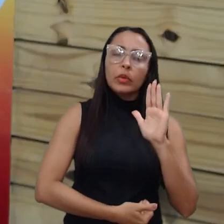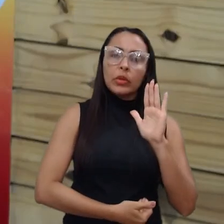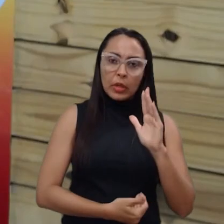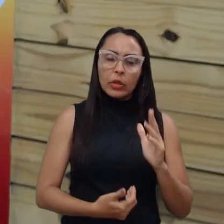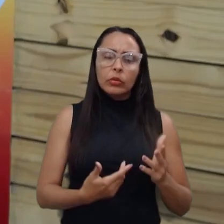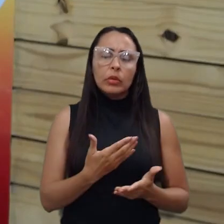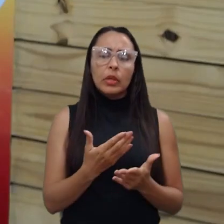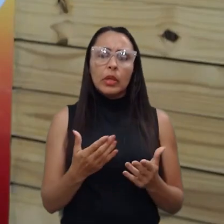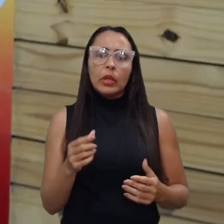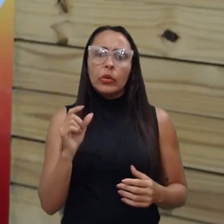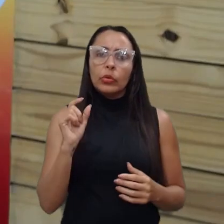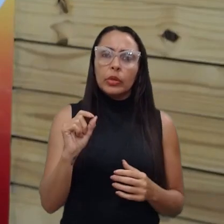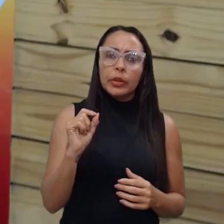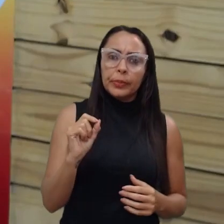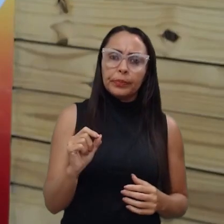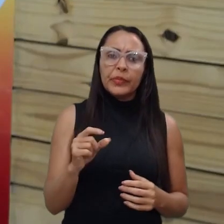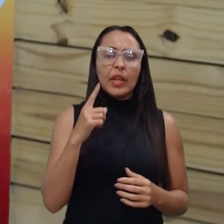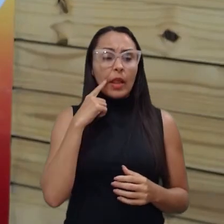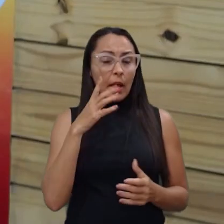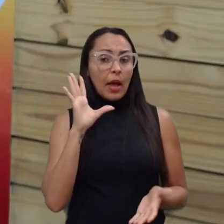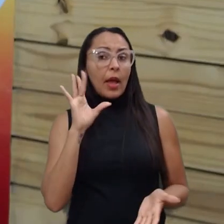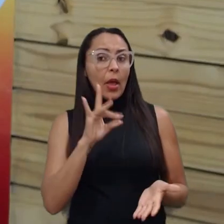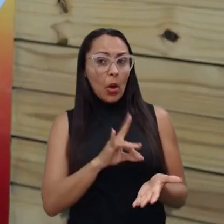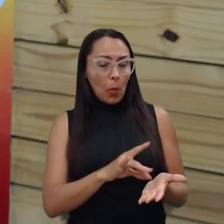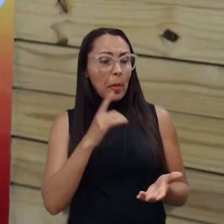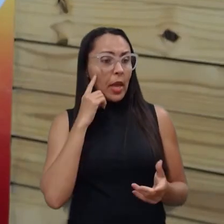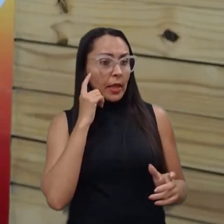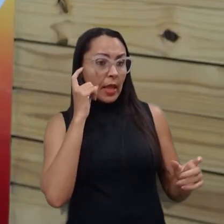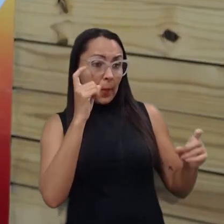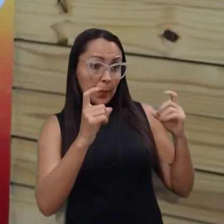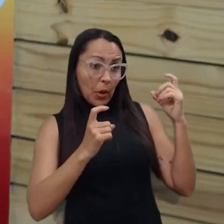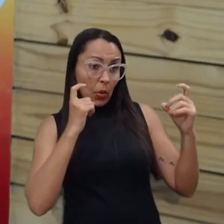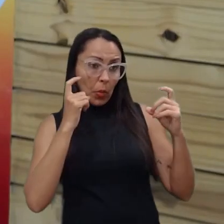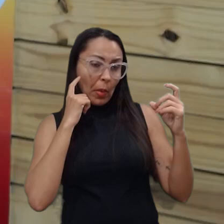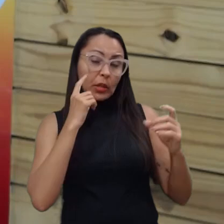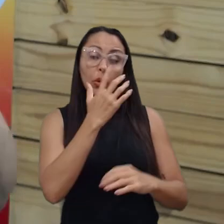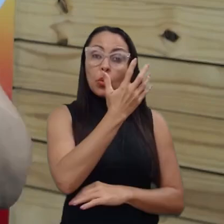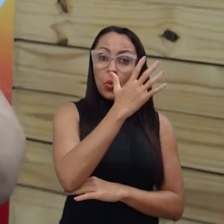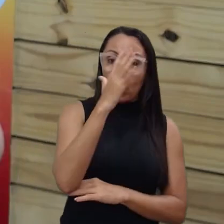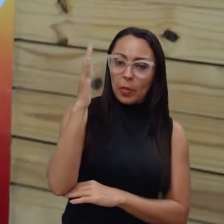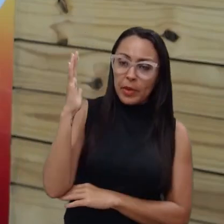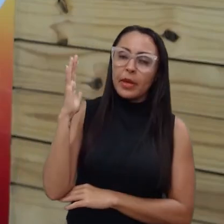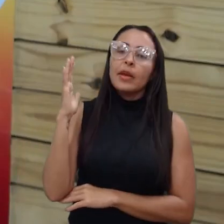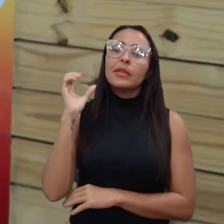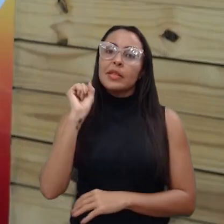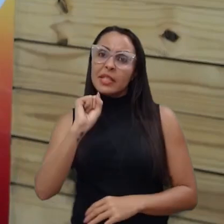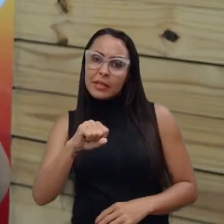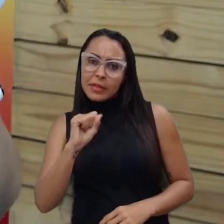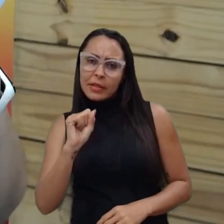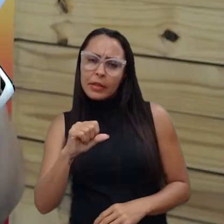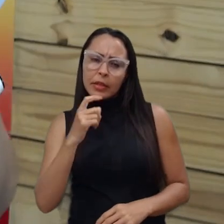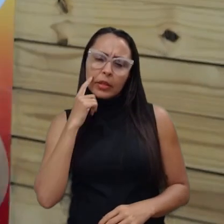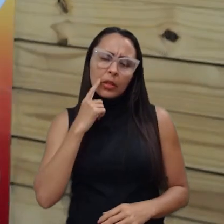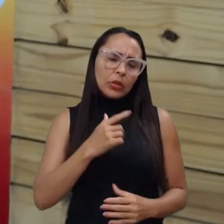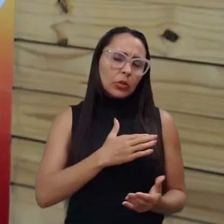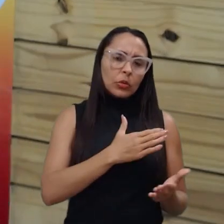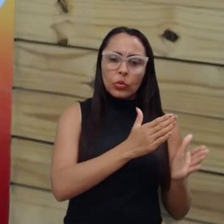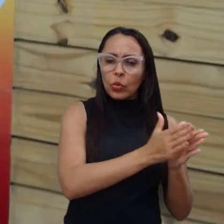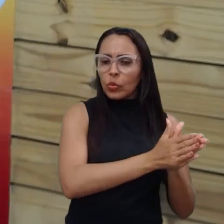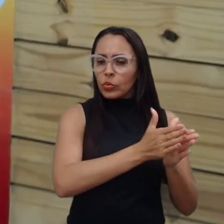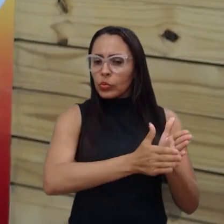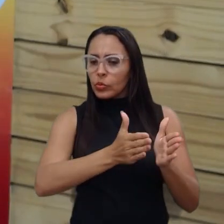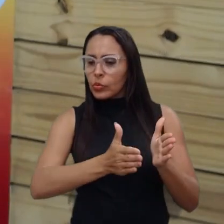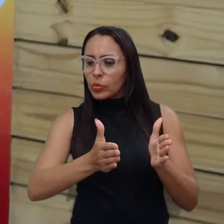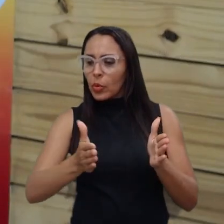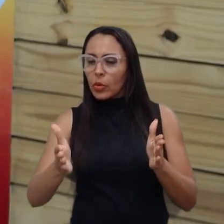de que ela realmente é preocupada com as questões ambientais e que todos os processos